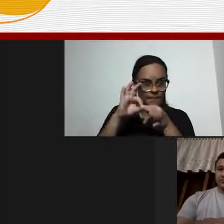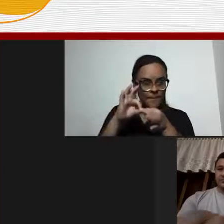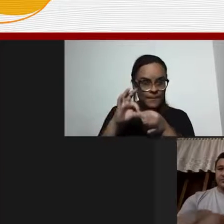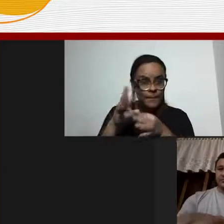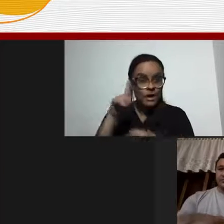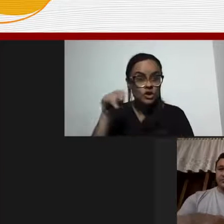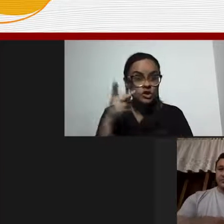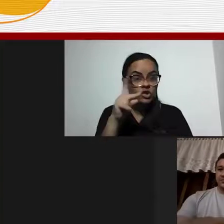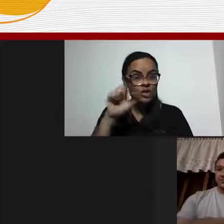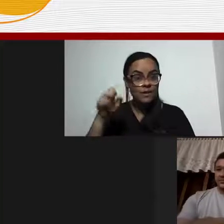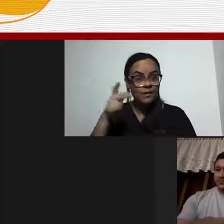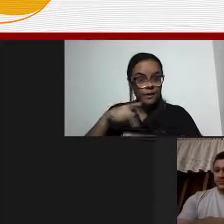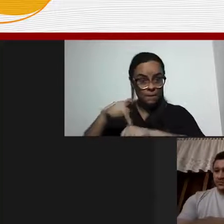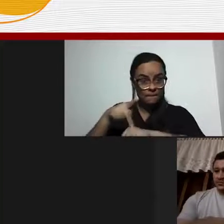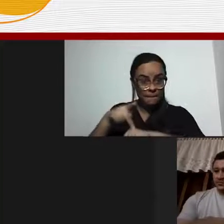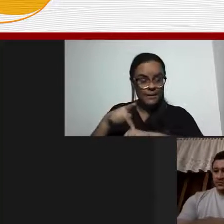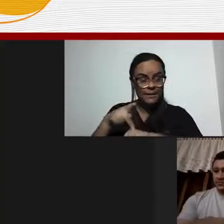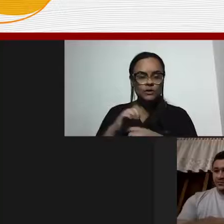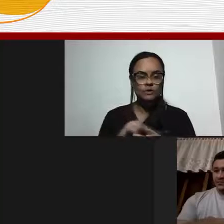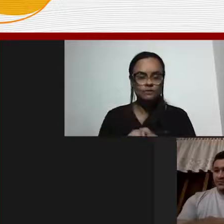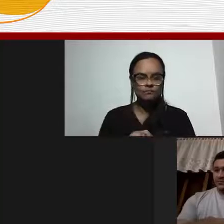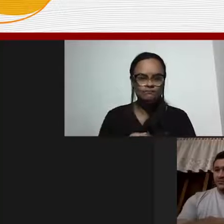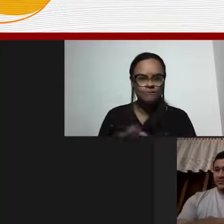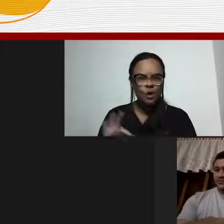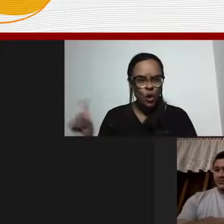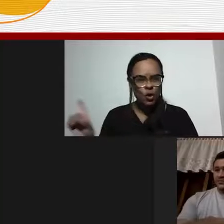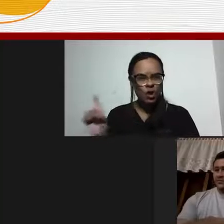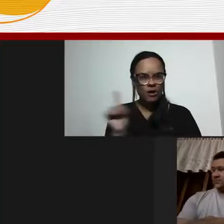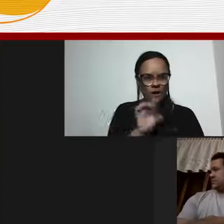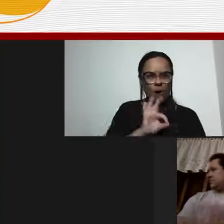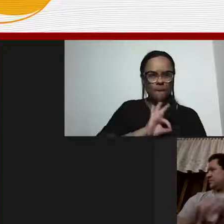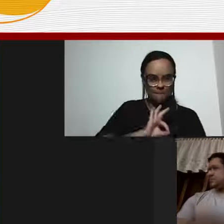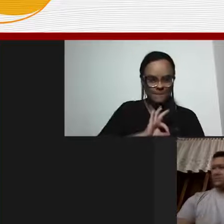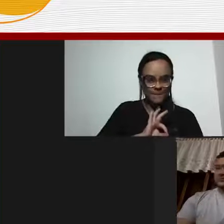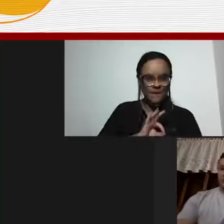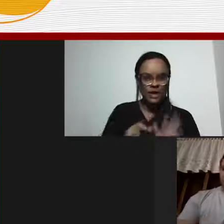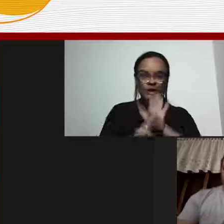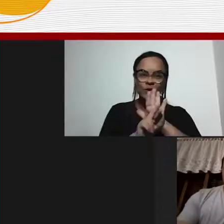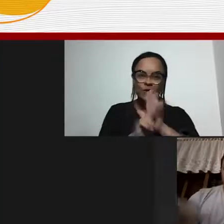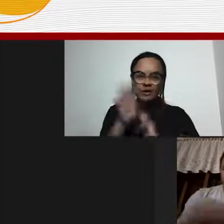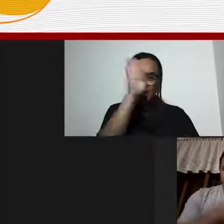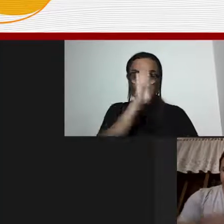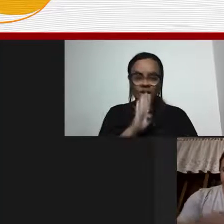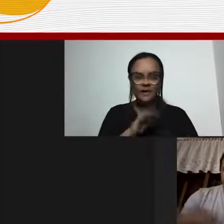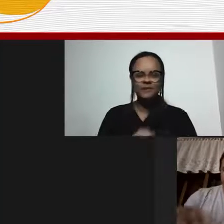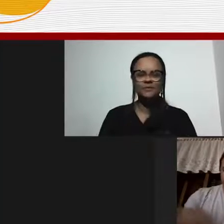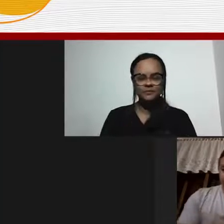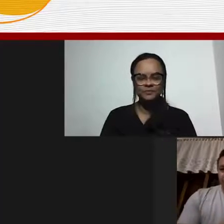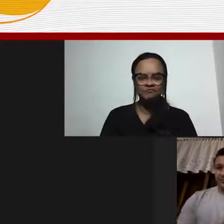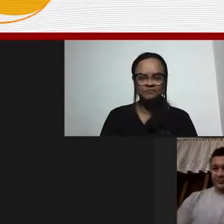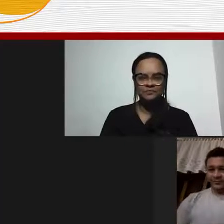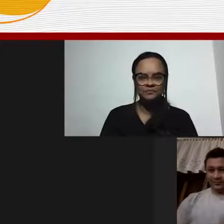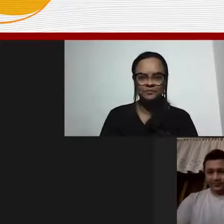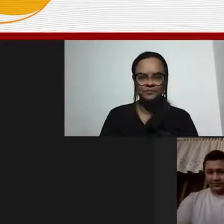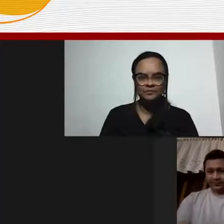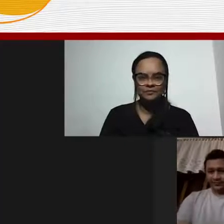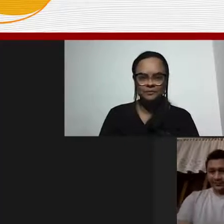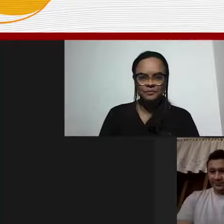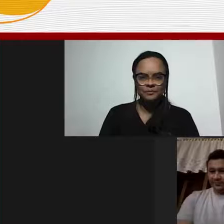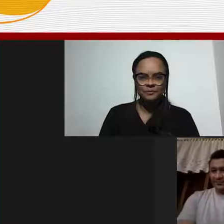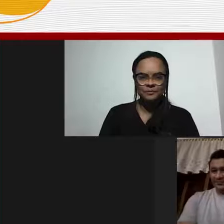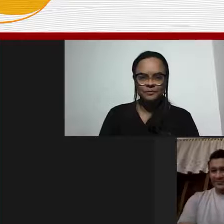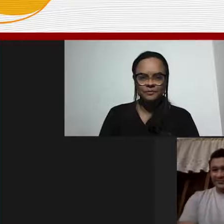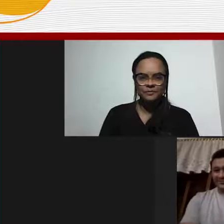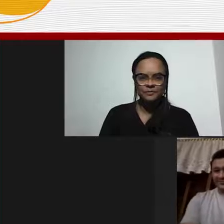Chile. E quem sabe sair de lá com uma medalha e continuar escrevendo a minha história. Fala,